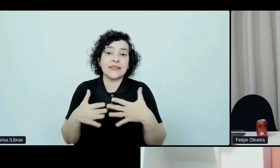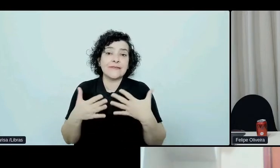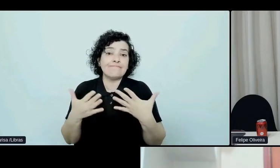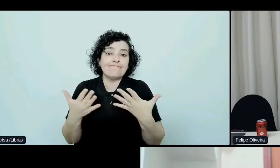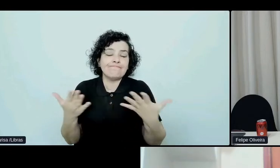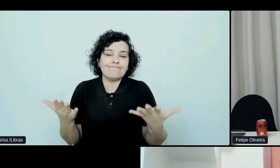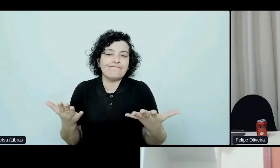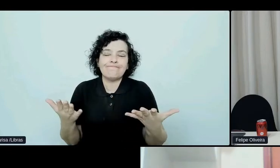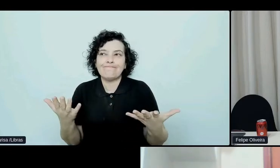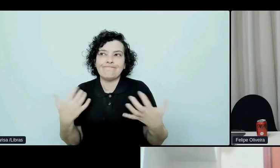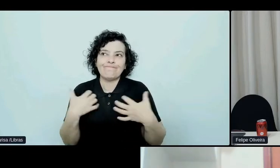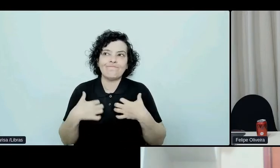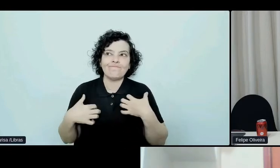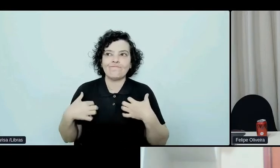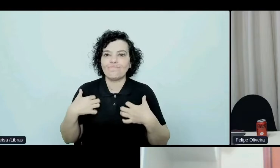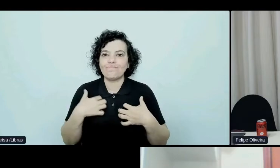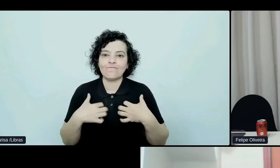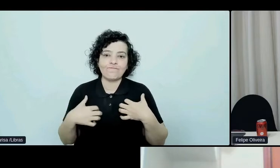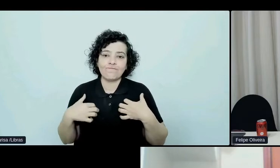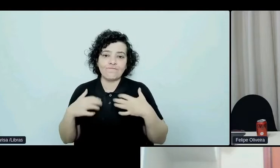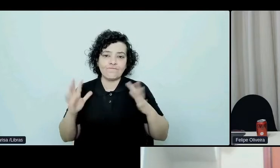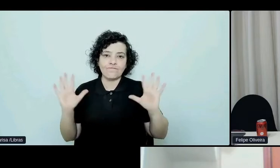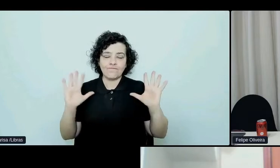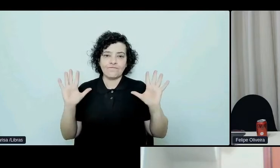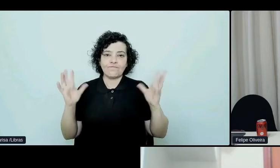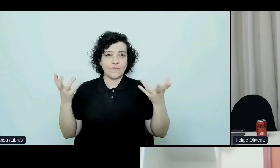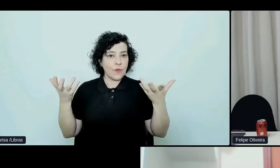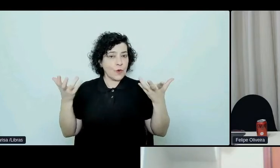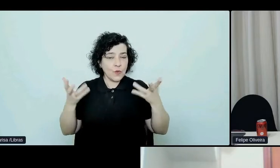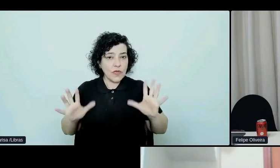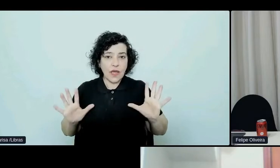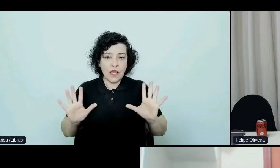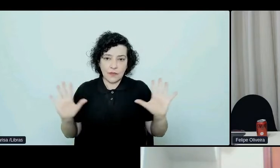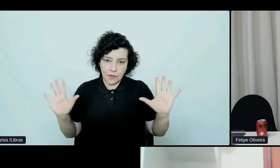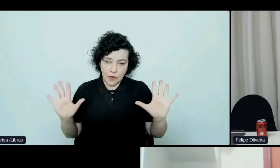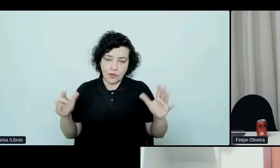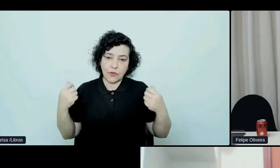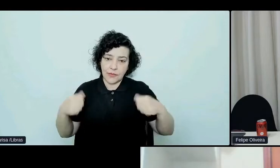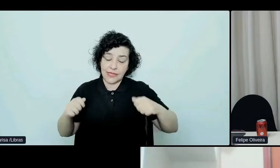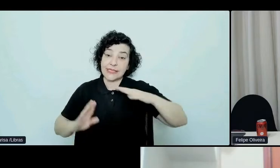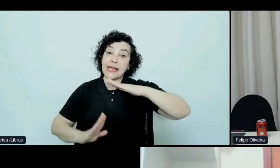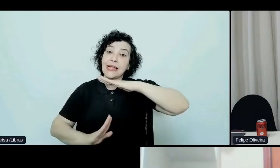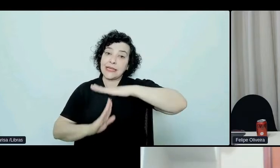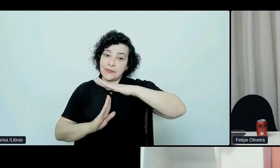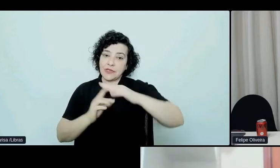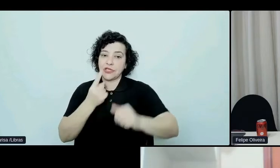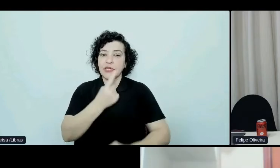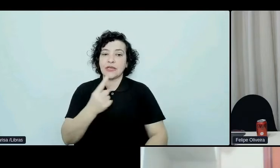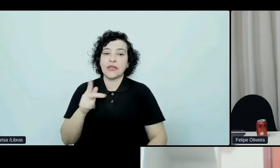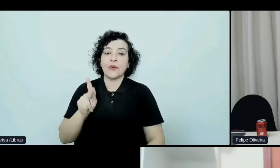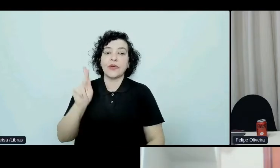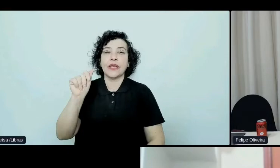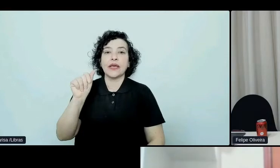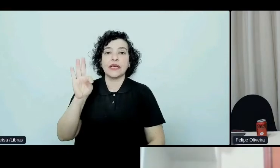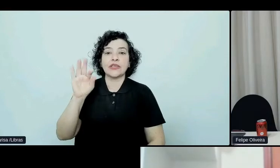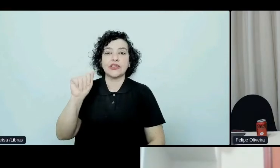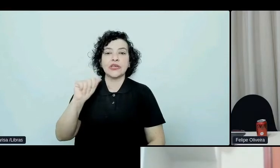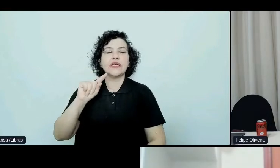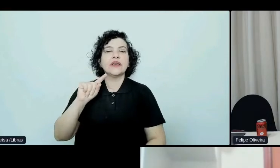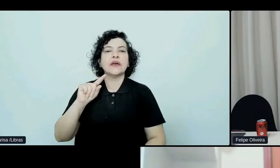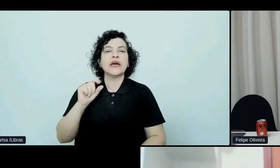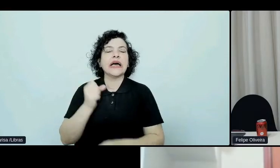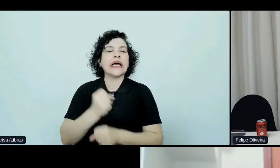Mas vamos conhecer-nos? Não quero conhecer ninguém, você está autistando, Vanessa, para. E aí, claro que tem um limiar, né? Que você tem que entender, que às vezes